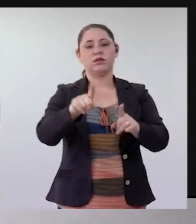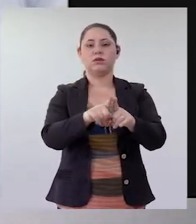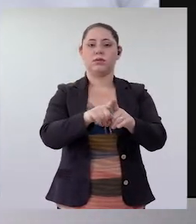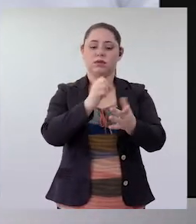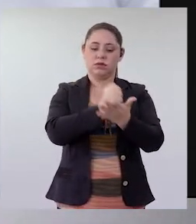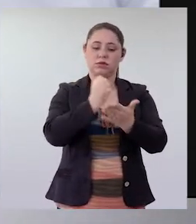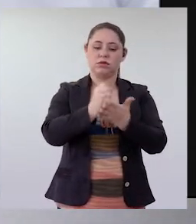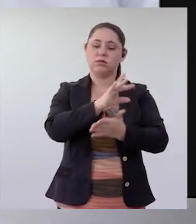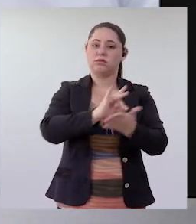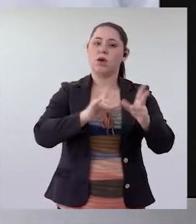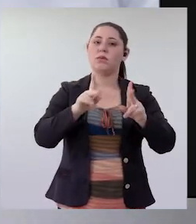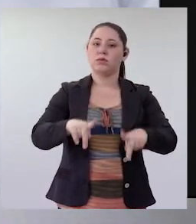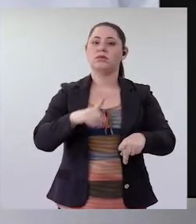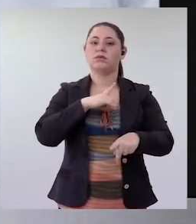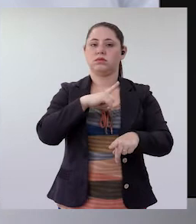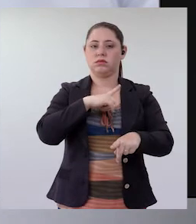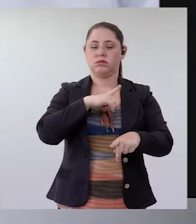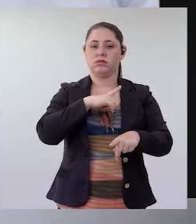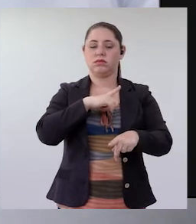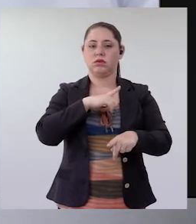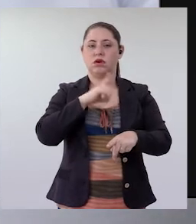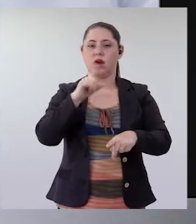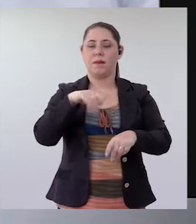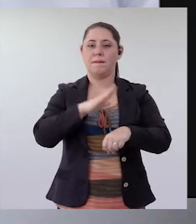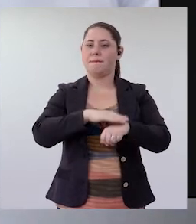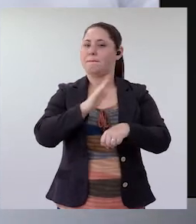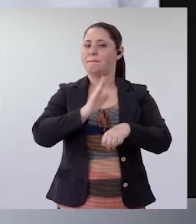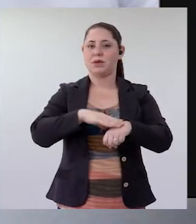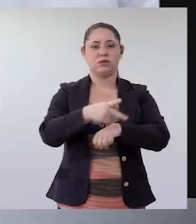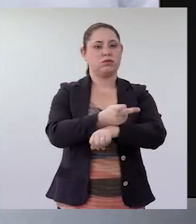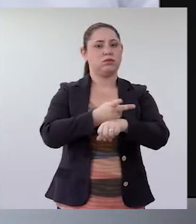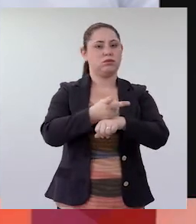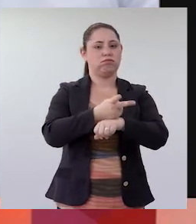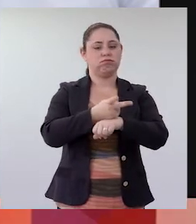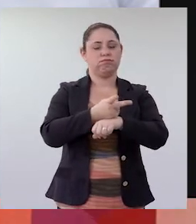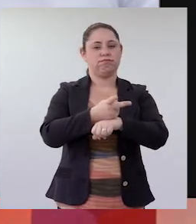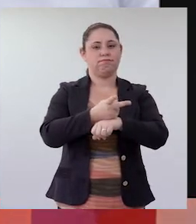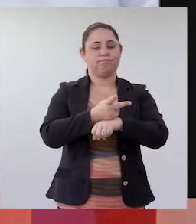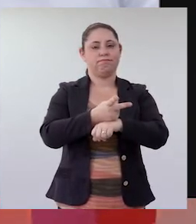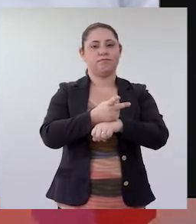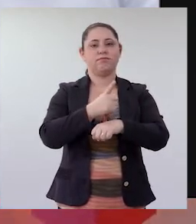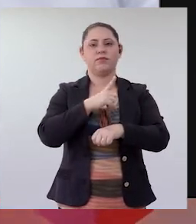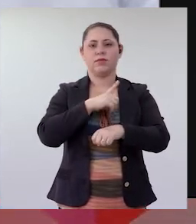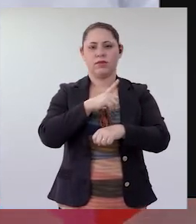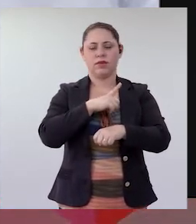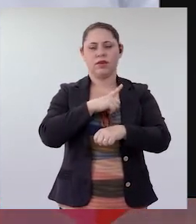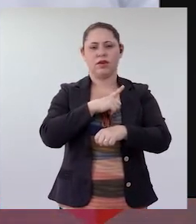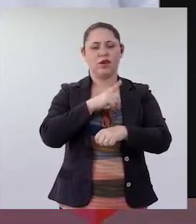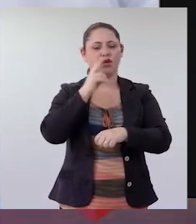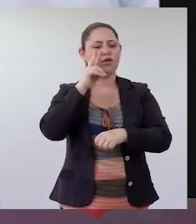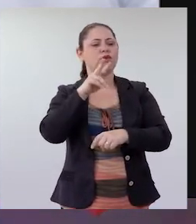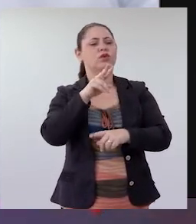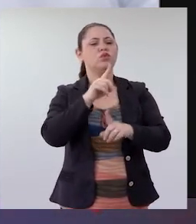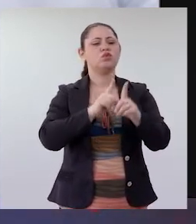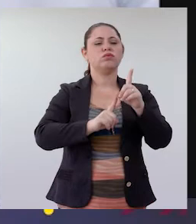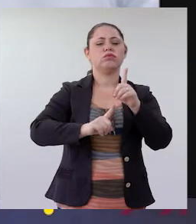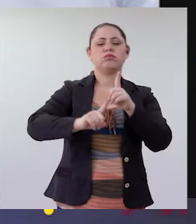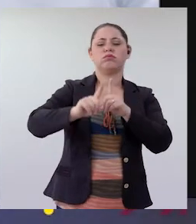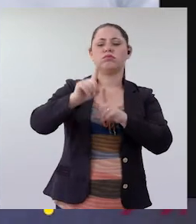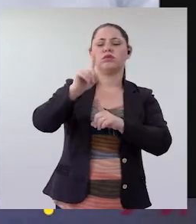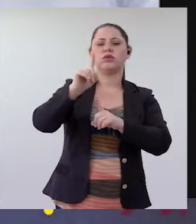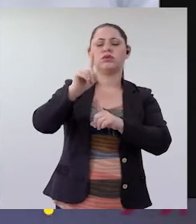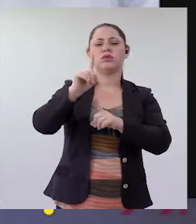de escritura pública, né, têm sido cada vez mais buscados. Né? Nós temos assistido, em dados estatísticos,